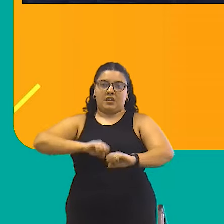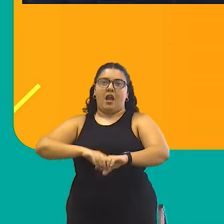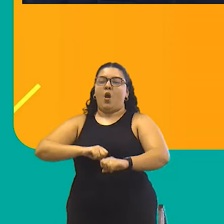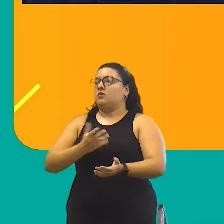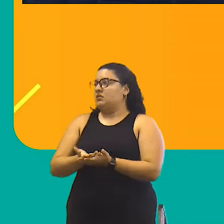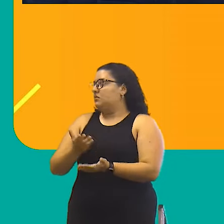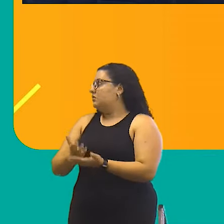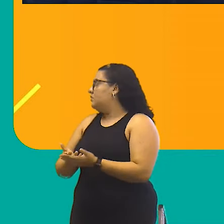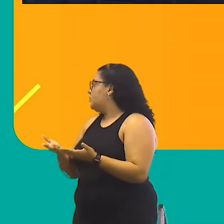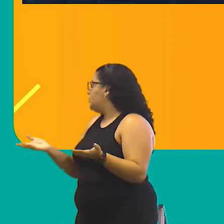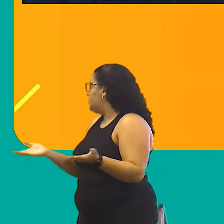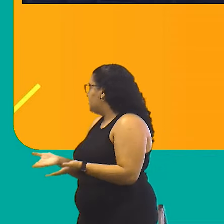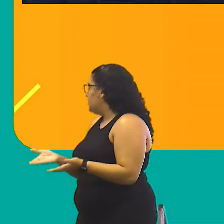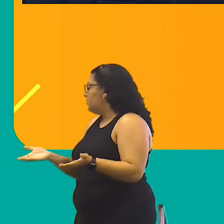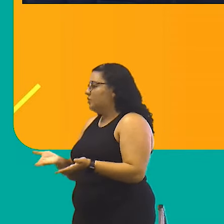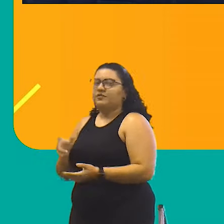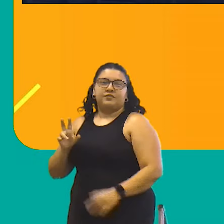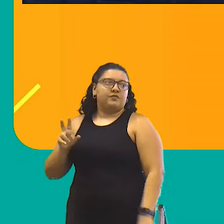vai?